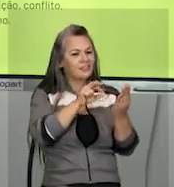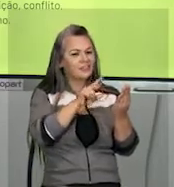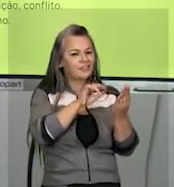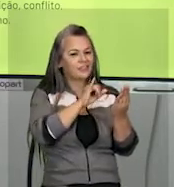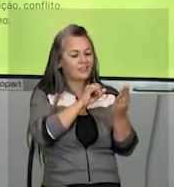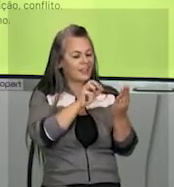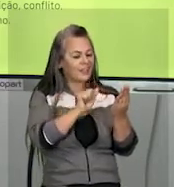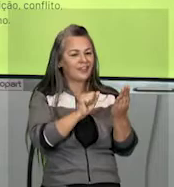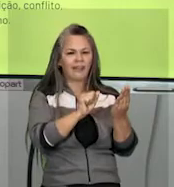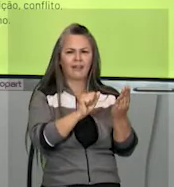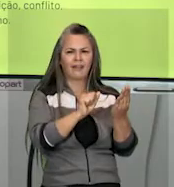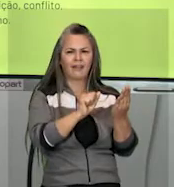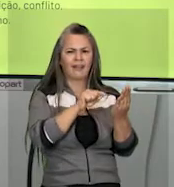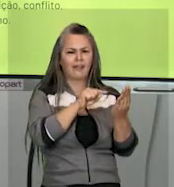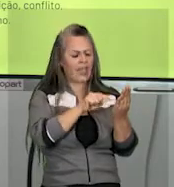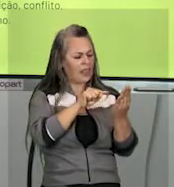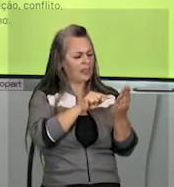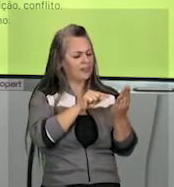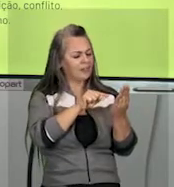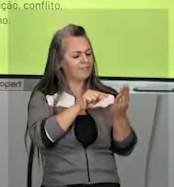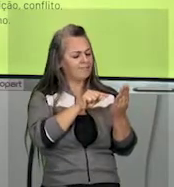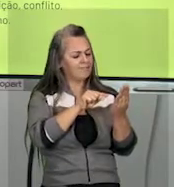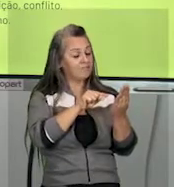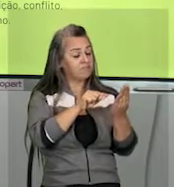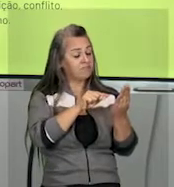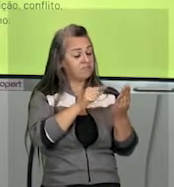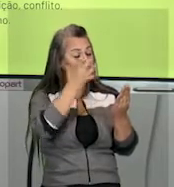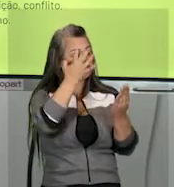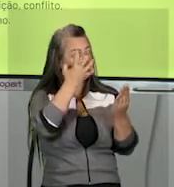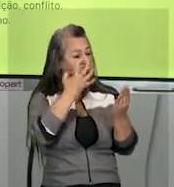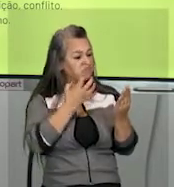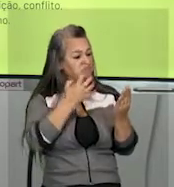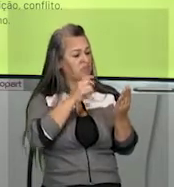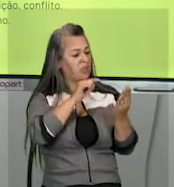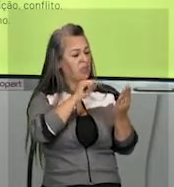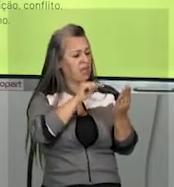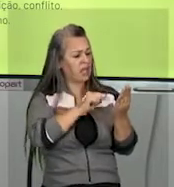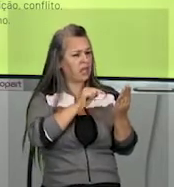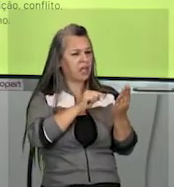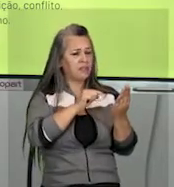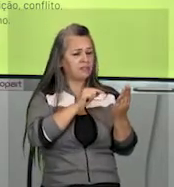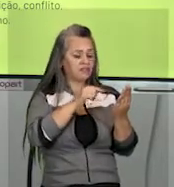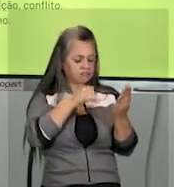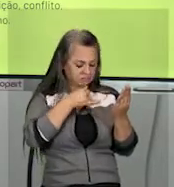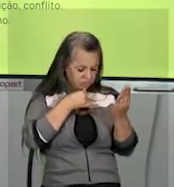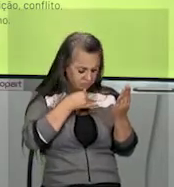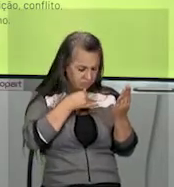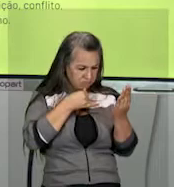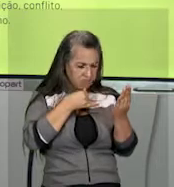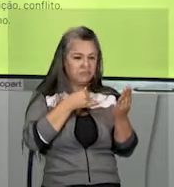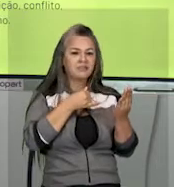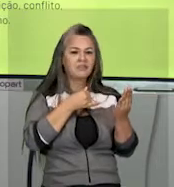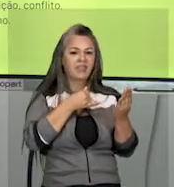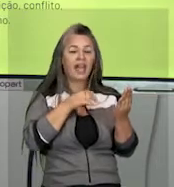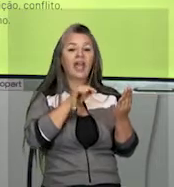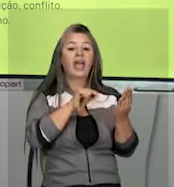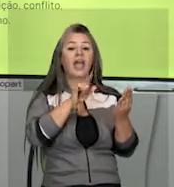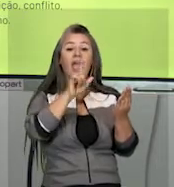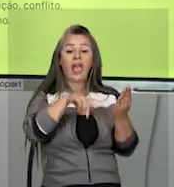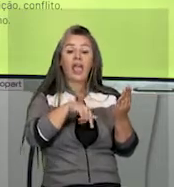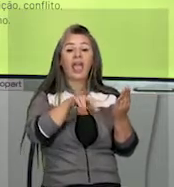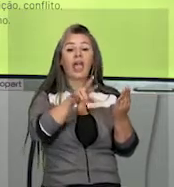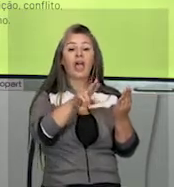sério, demonstre muita alegria ou muita tristeza, cabeça baixa. Isso é rubrica. Rubrica é o